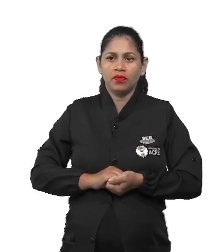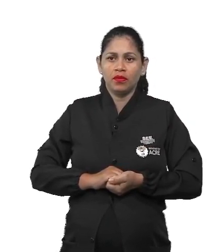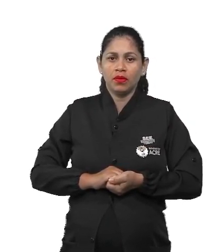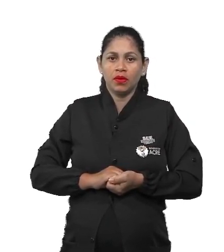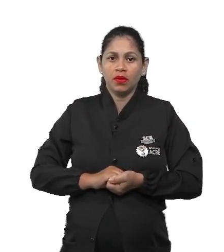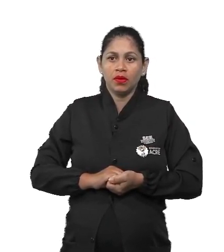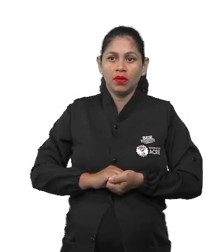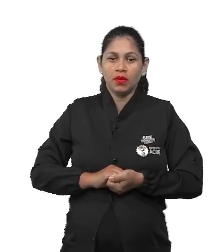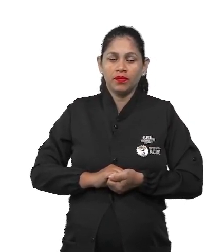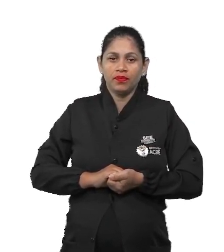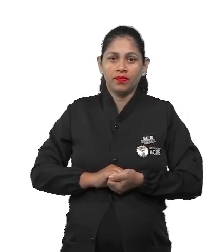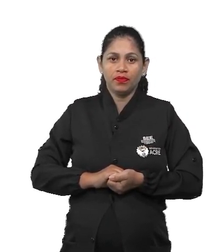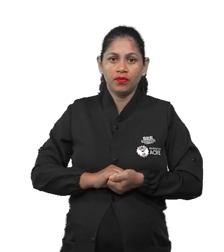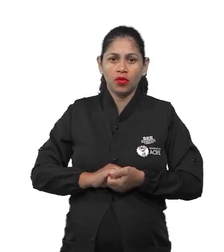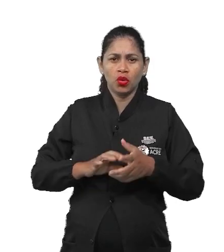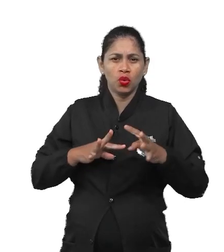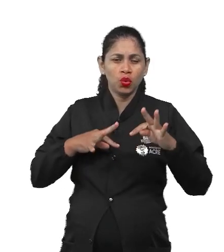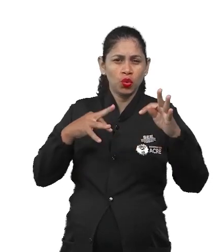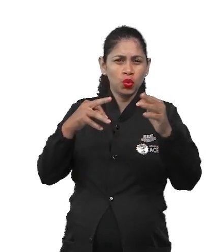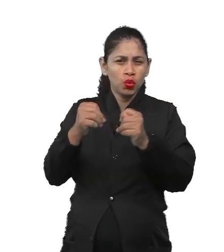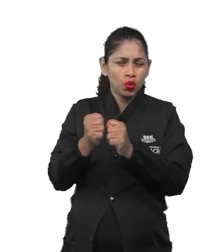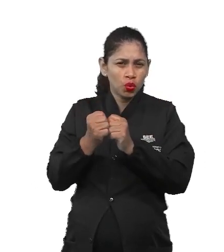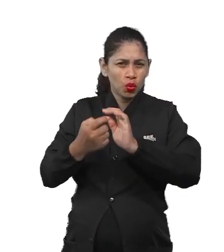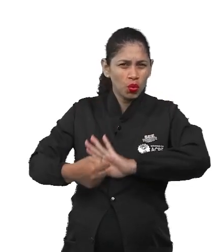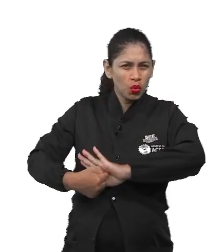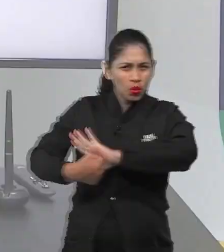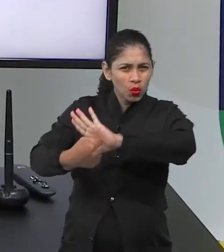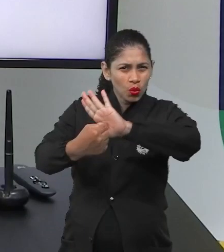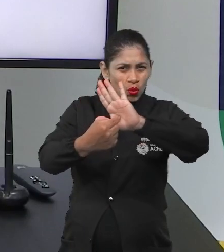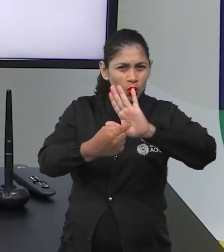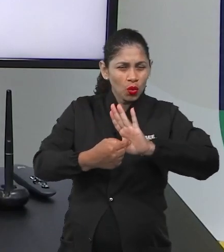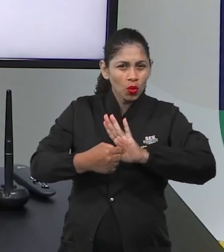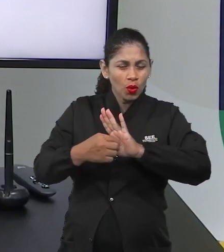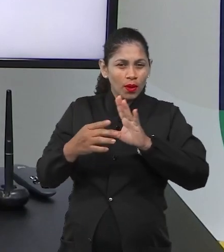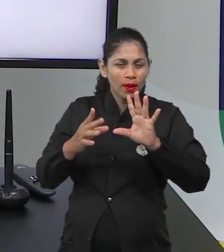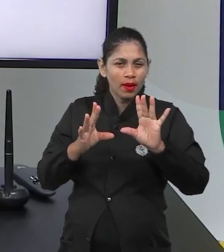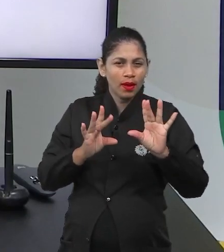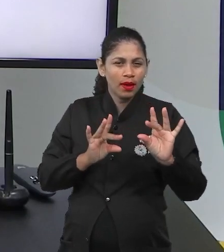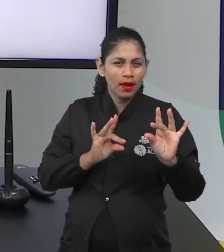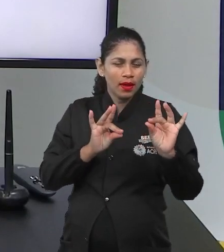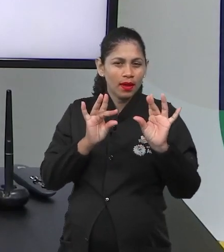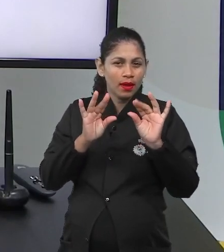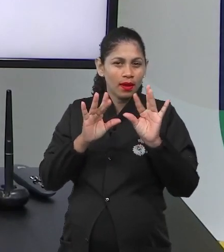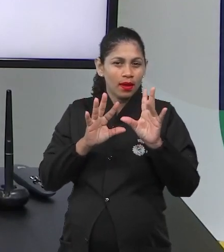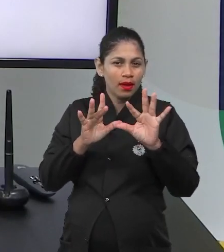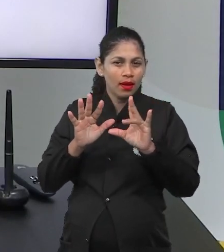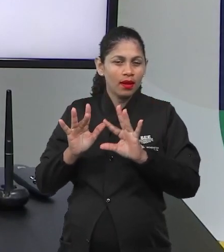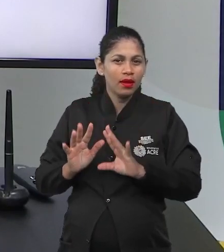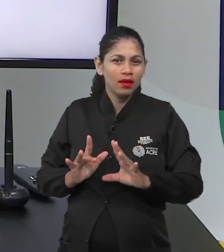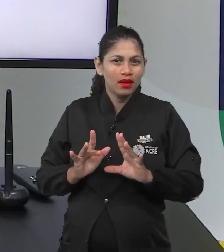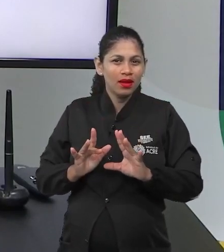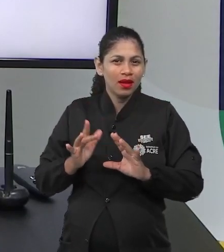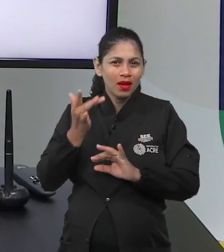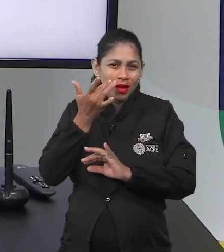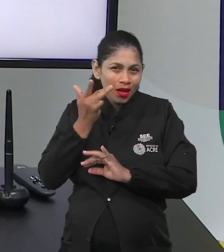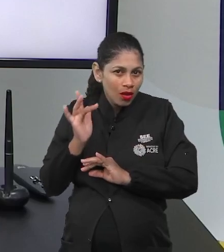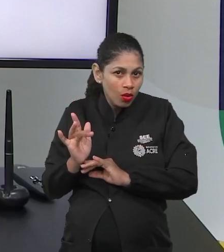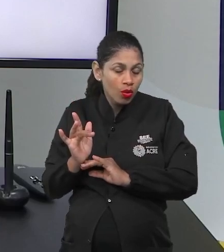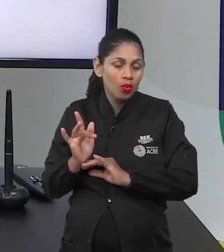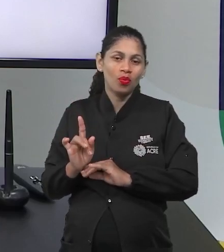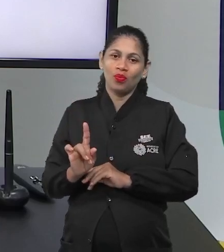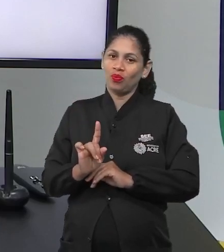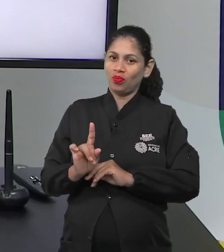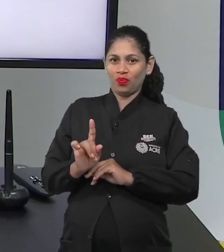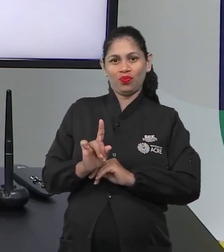que reluz é ouro. Além dessas duas frases, a importância de Shakespeare, tanto na literatura quanto na